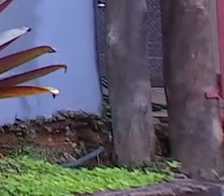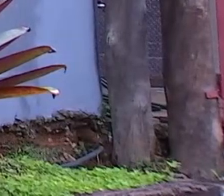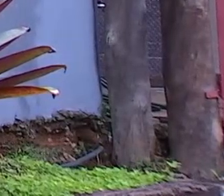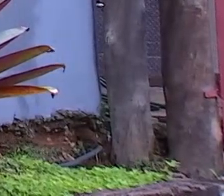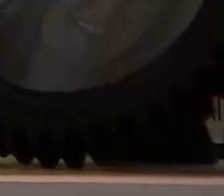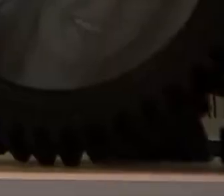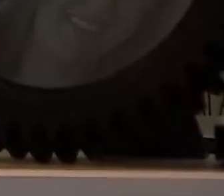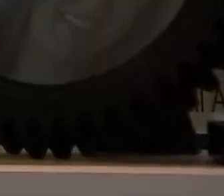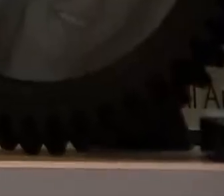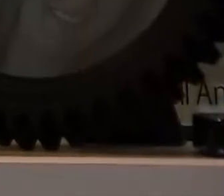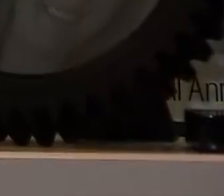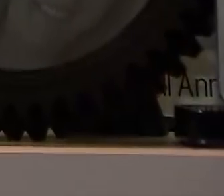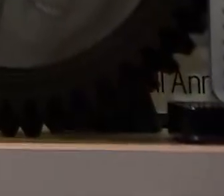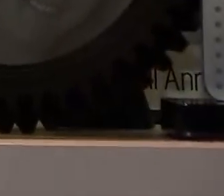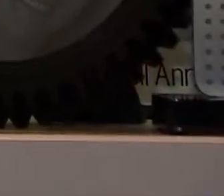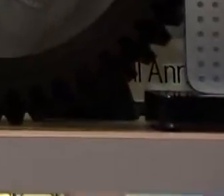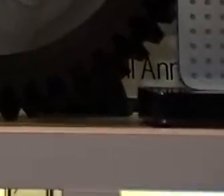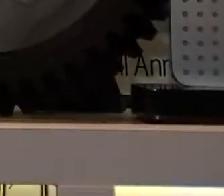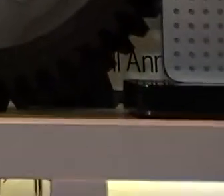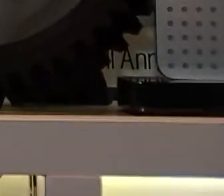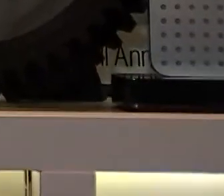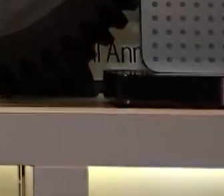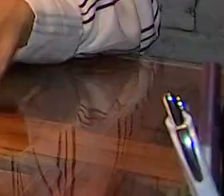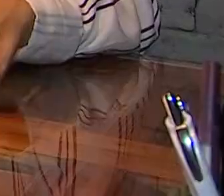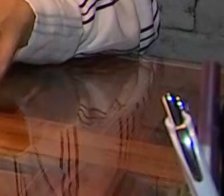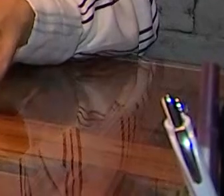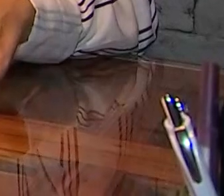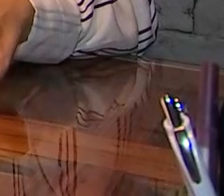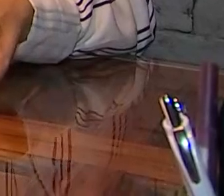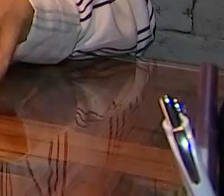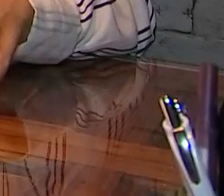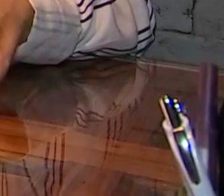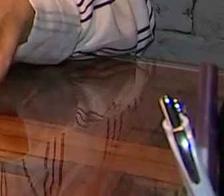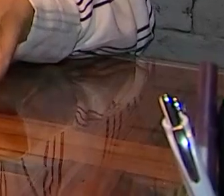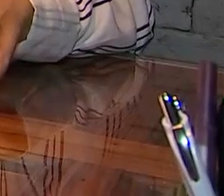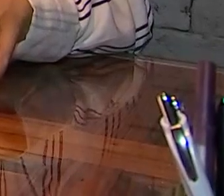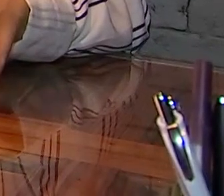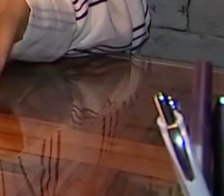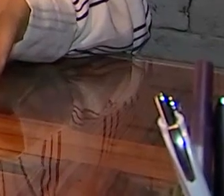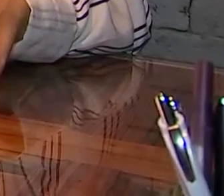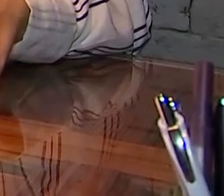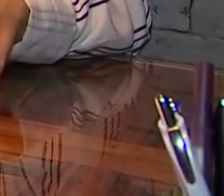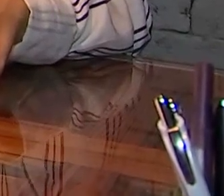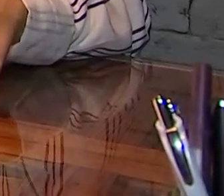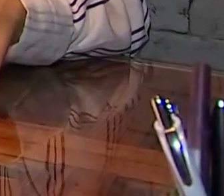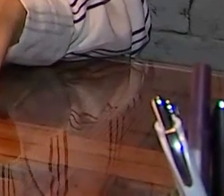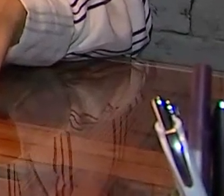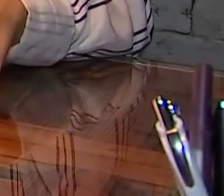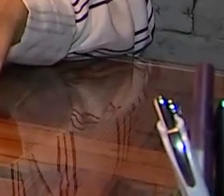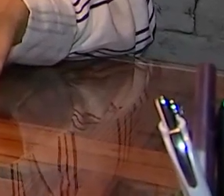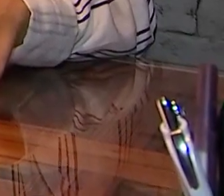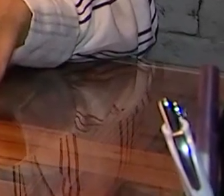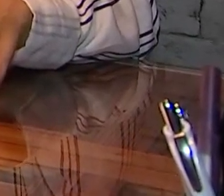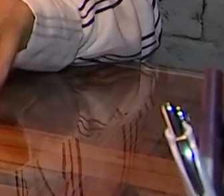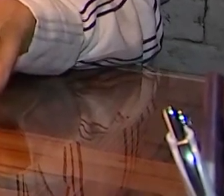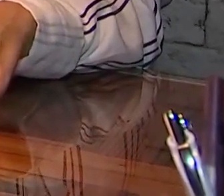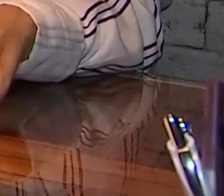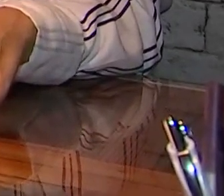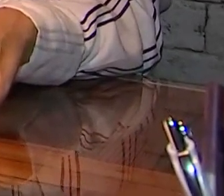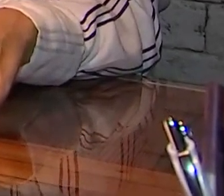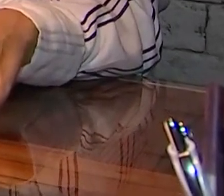uma das vertentes que a Unitá atua é em manutenção industrial. Então a gente instala máquina, faz laboratório para máquinas